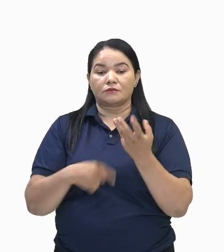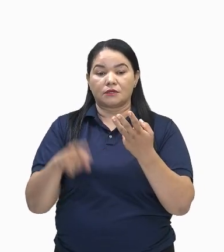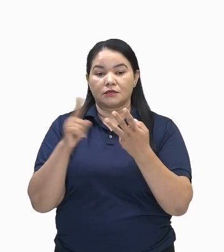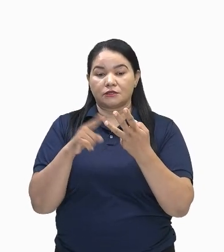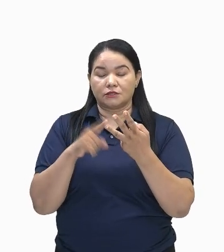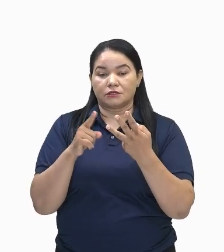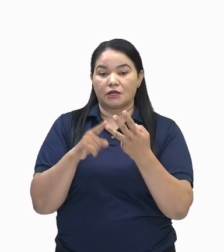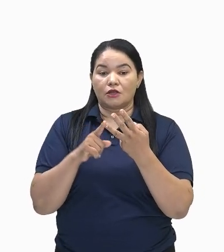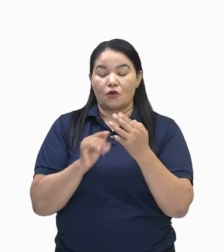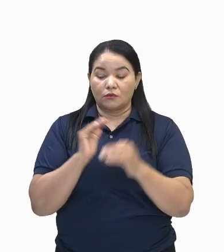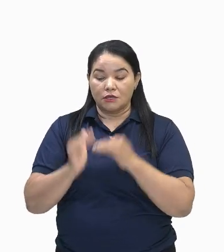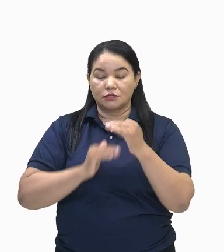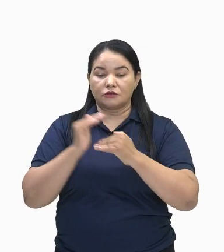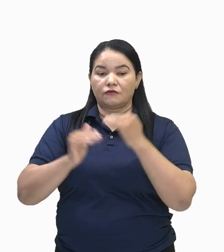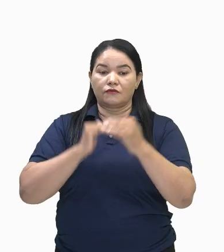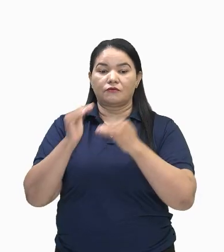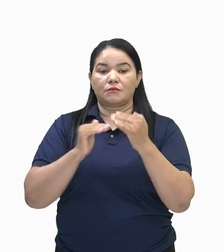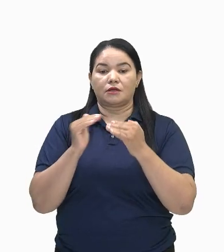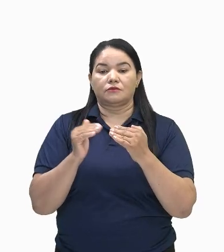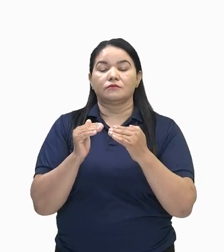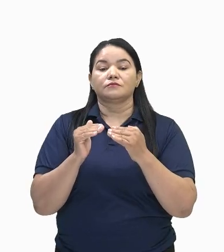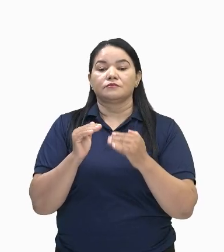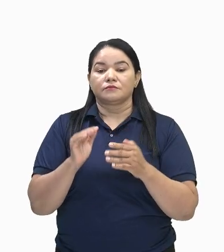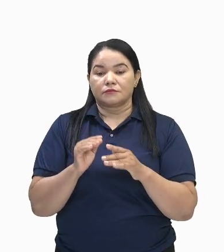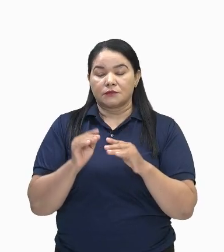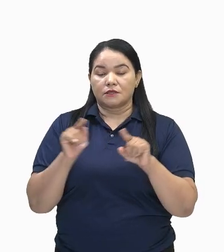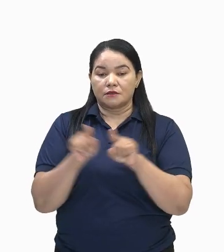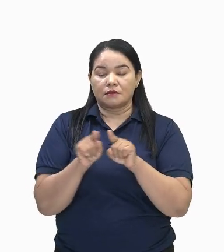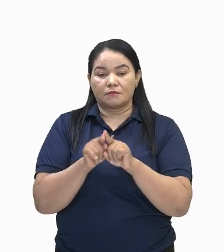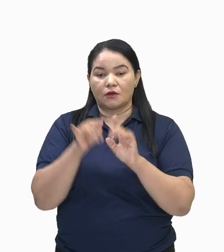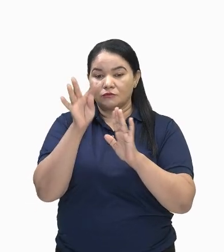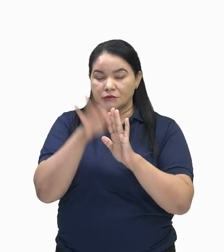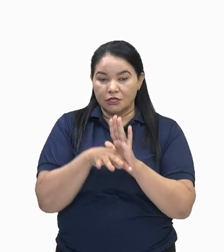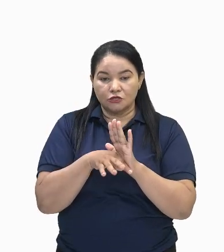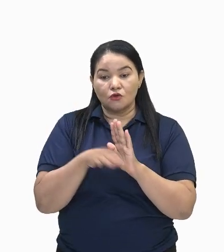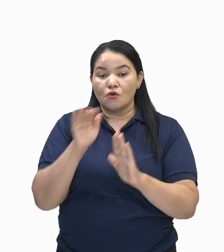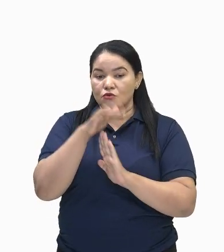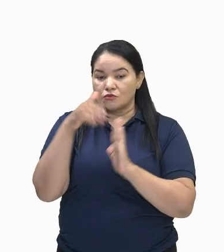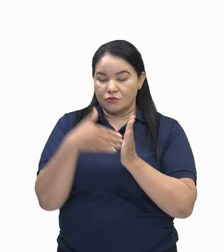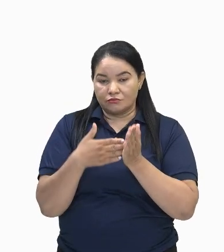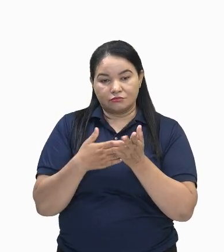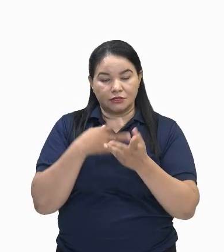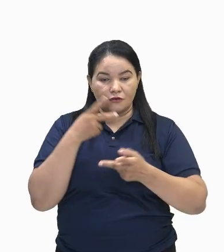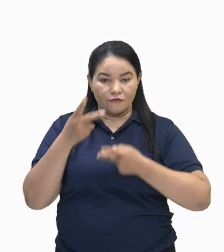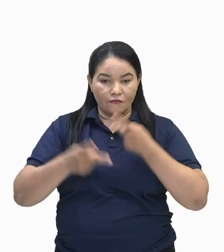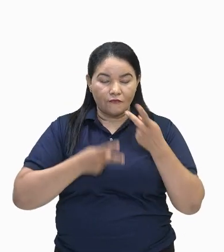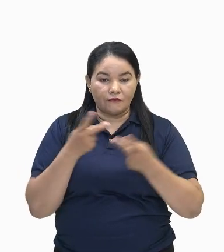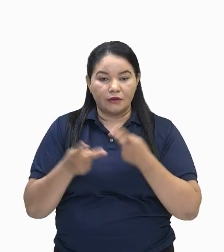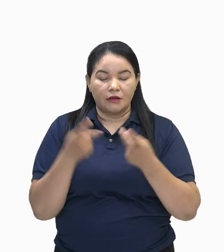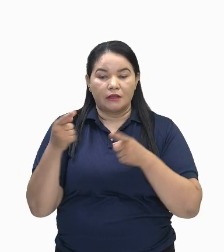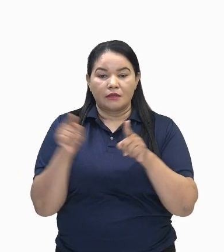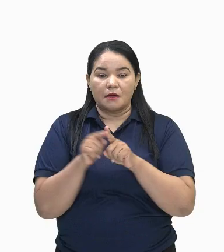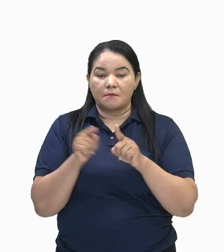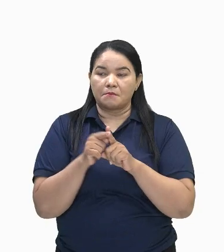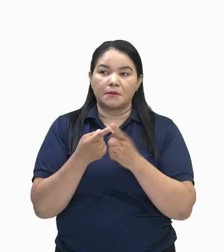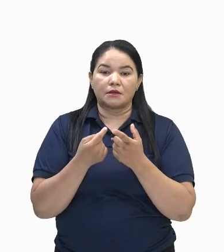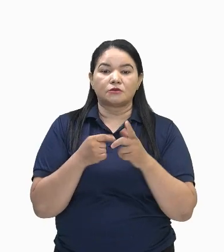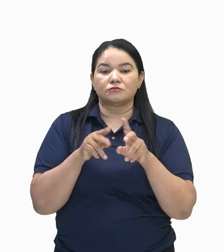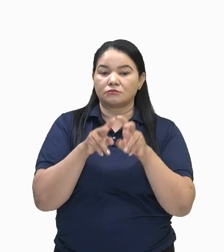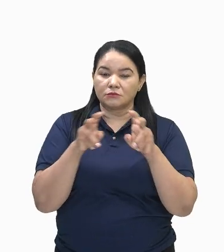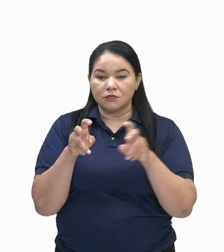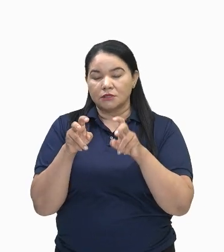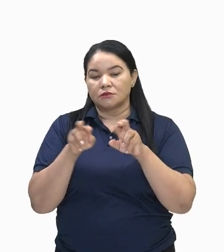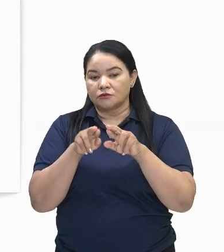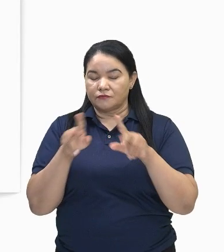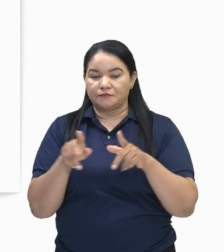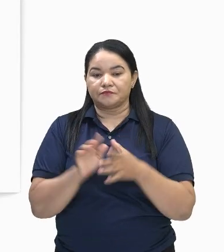todo o seu desenvolvimento, né? Vai desenvolver tudo que já foi falado nos outros aspectos do